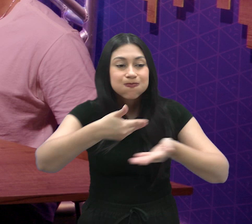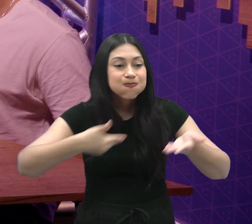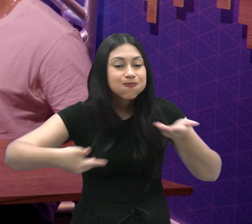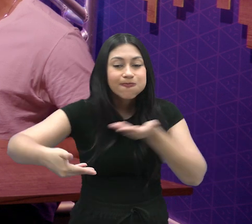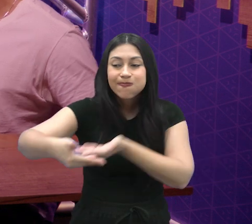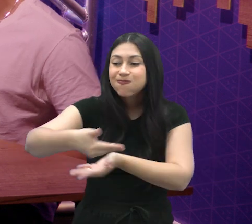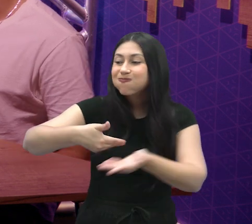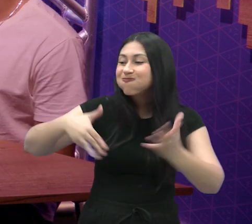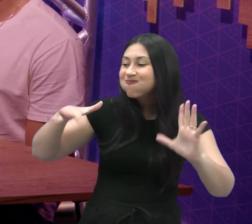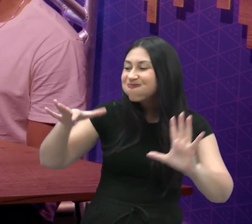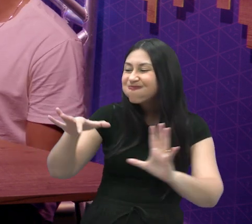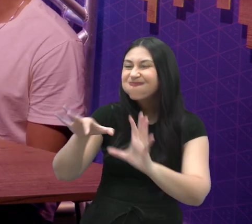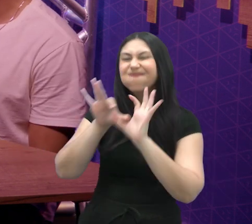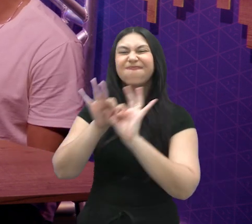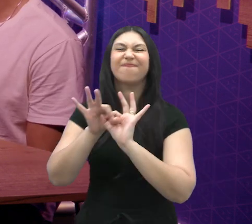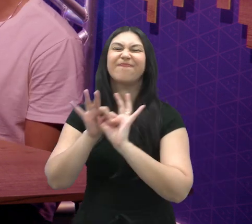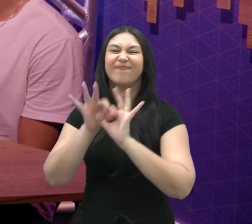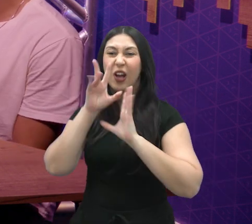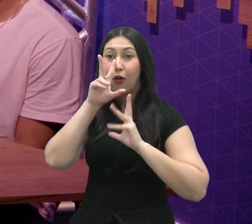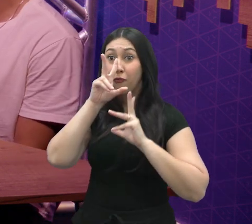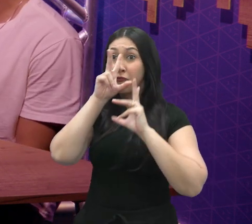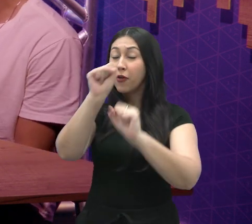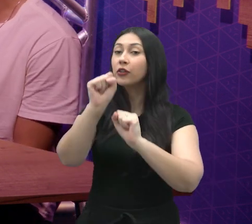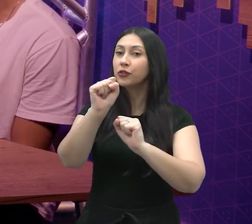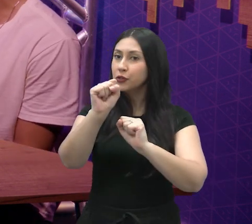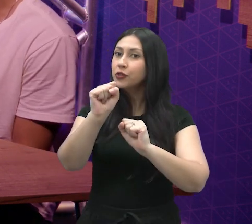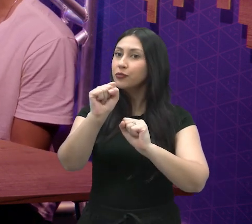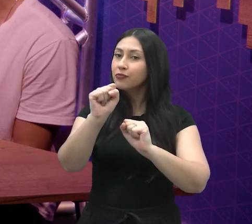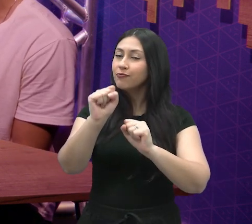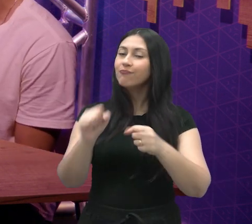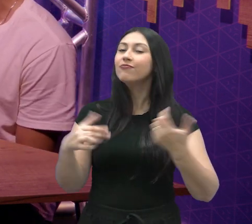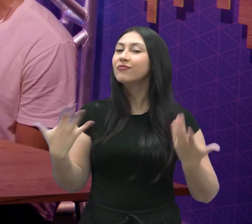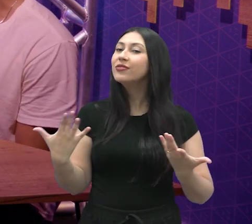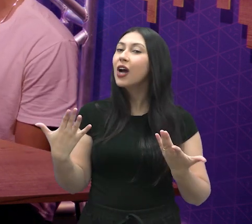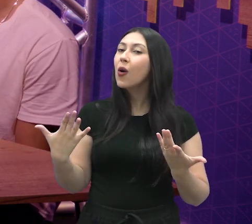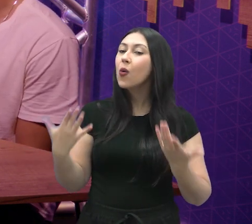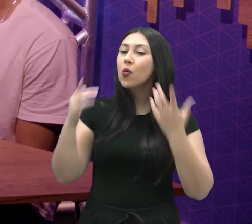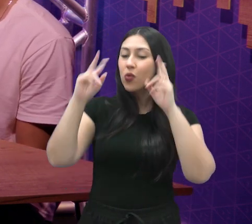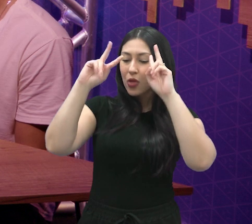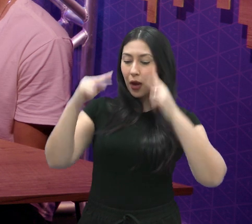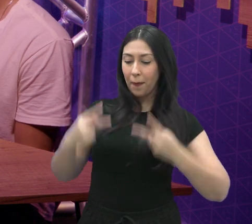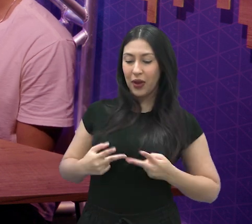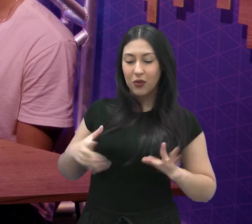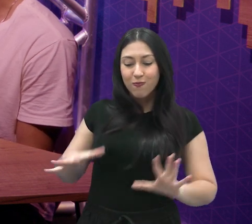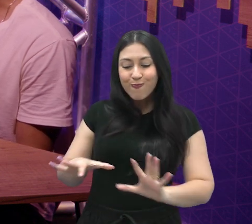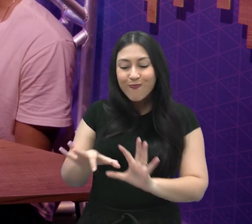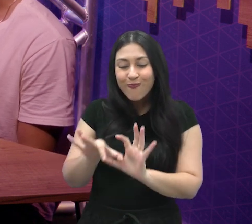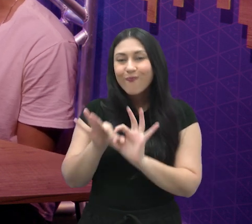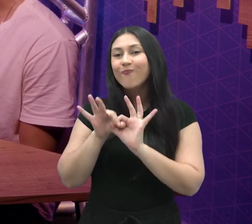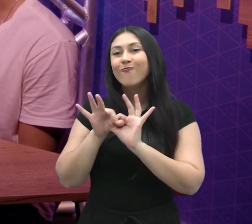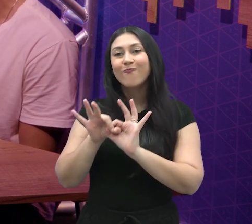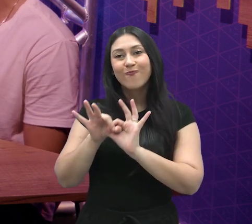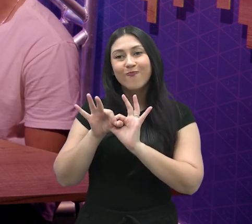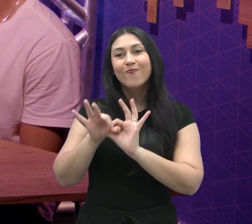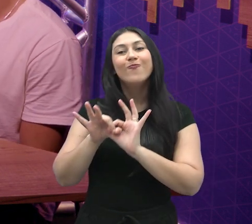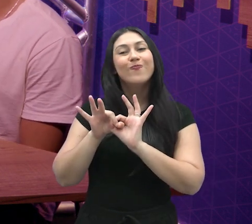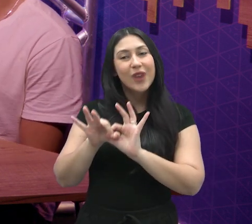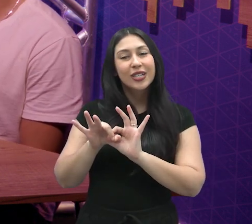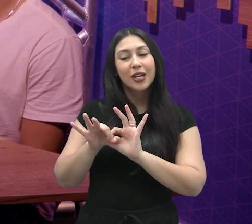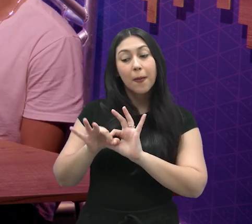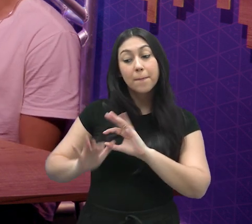humanos os laços afetivos ficarem cada vez mais fortes. Então, a nossa espécie começou a se unir cada vez